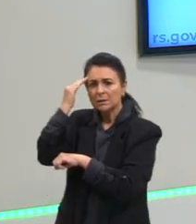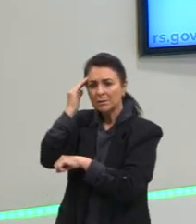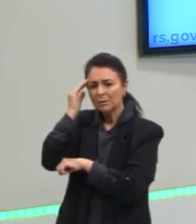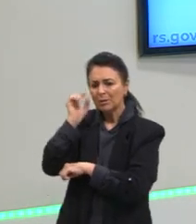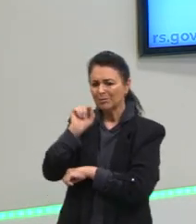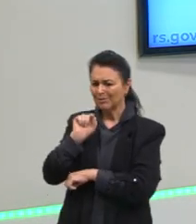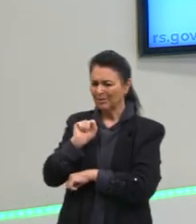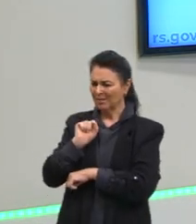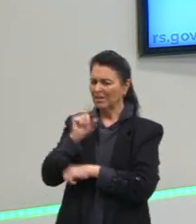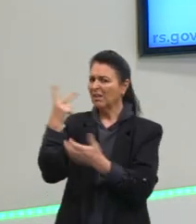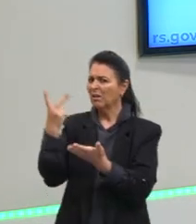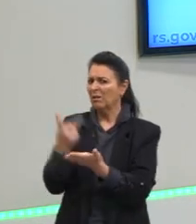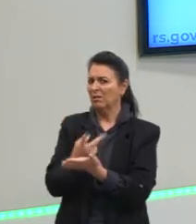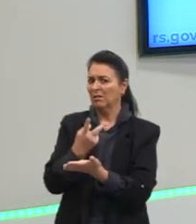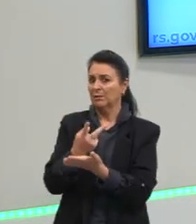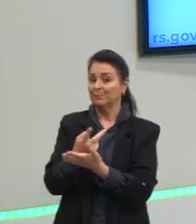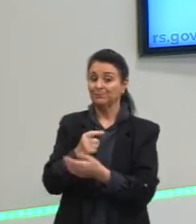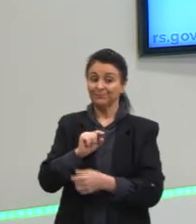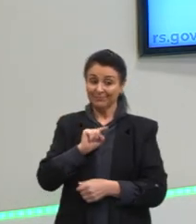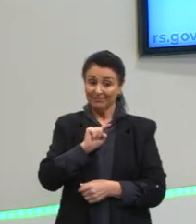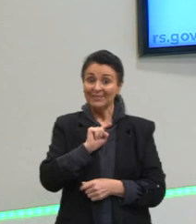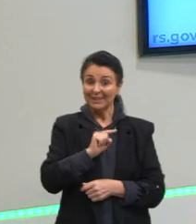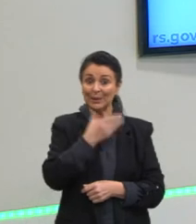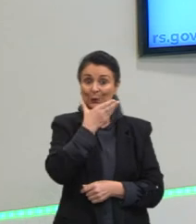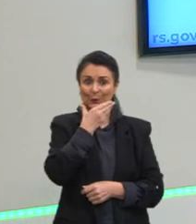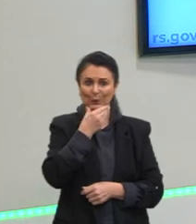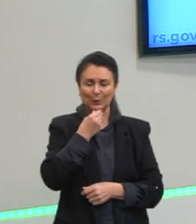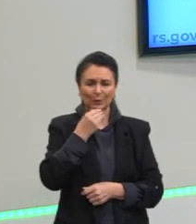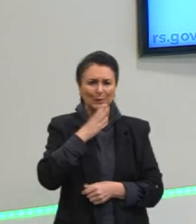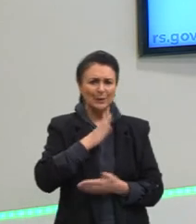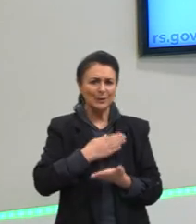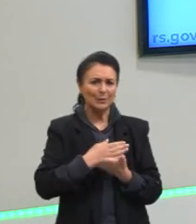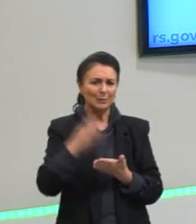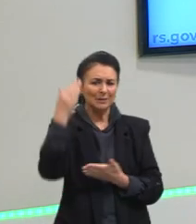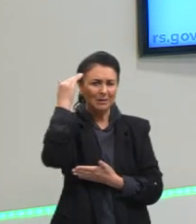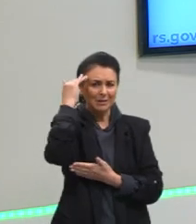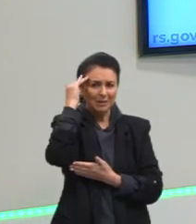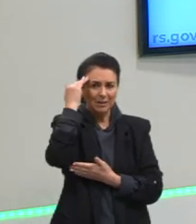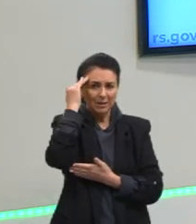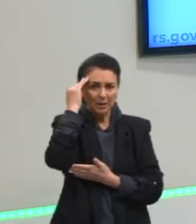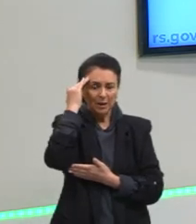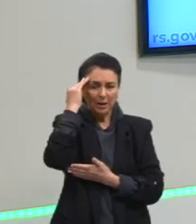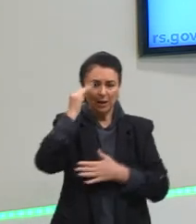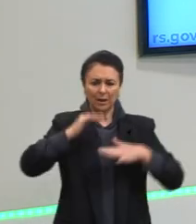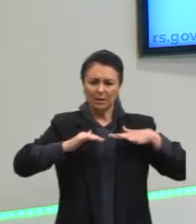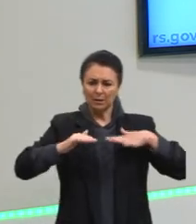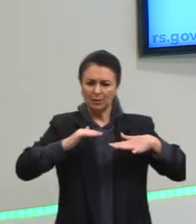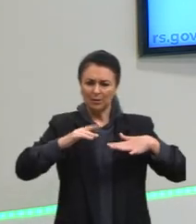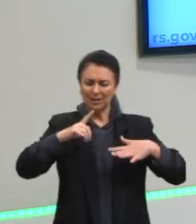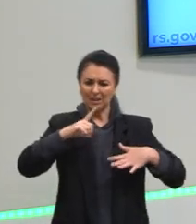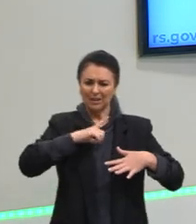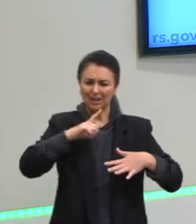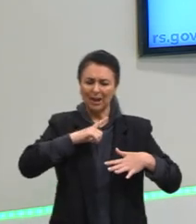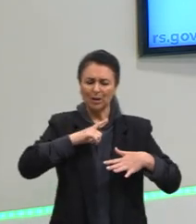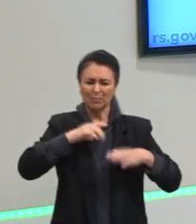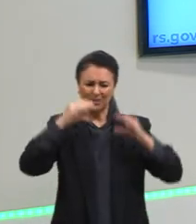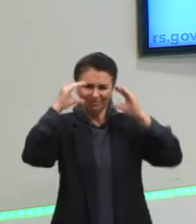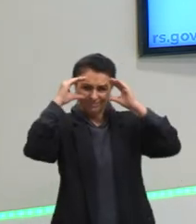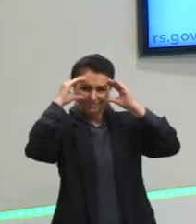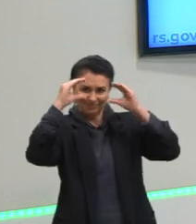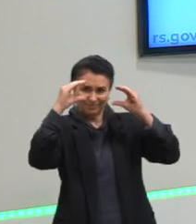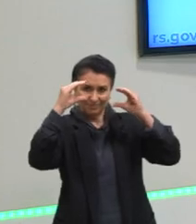atrás disso e ele vai compreender que em algumas Nações a um espírito a uma disciplina